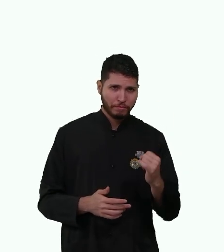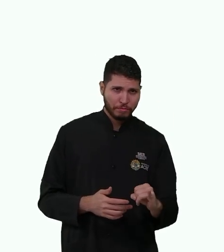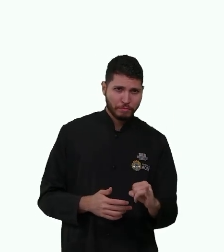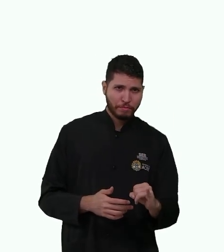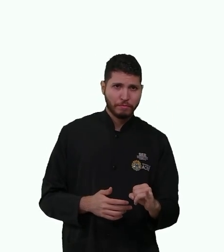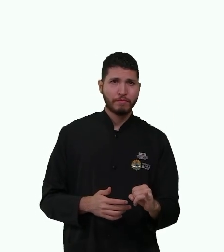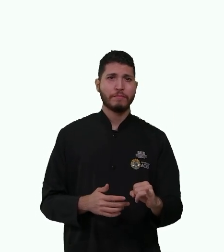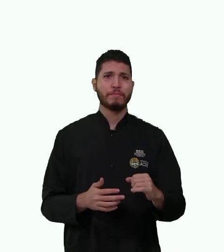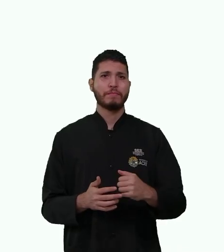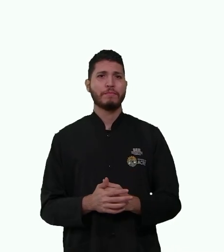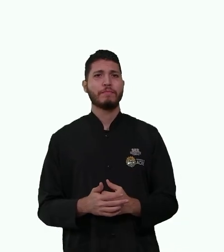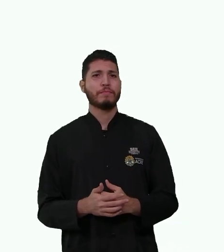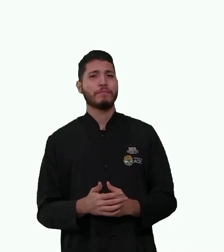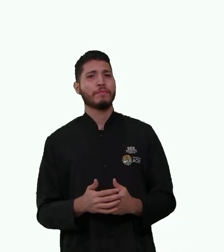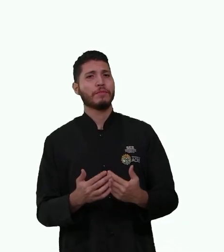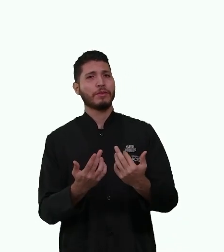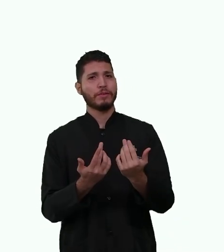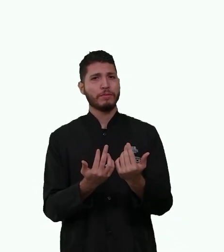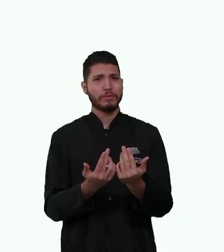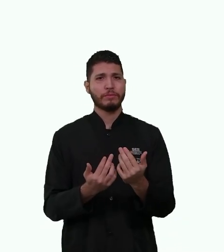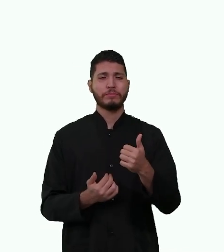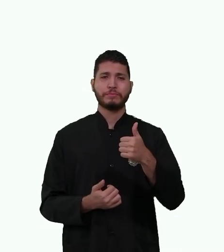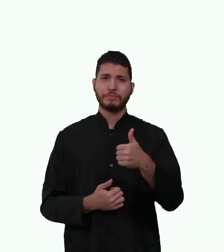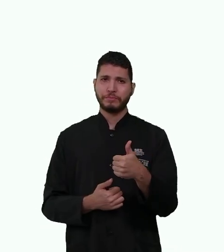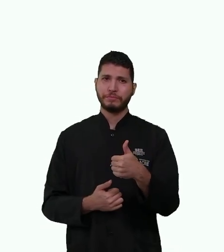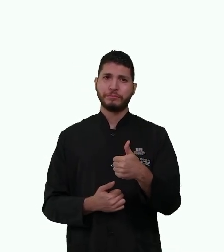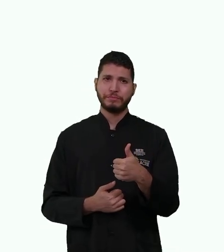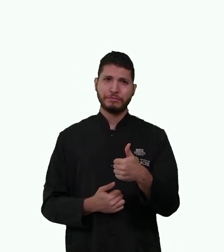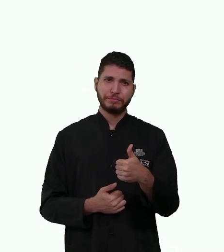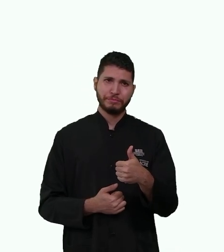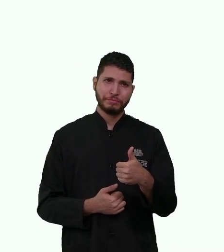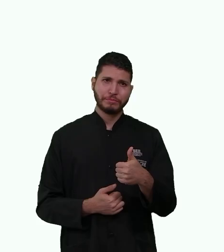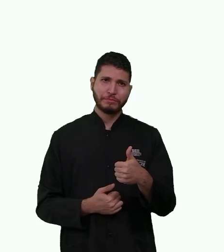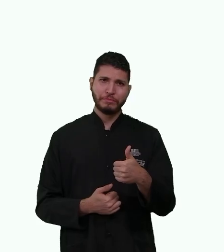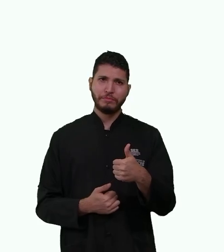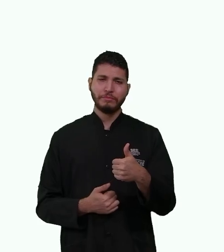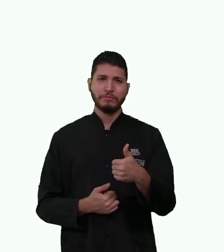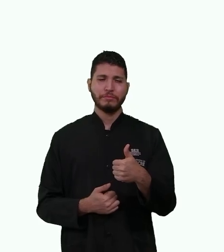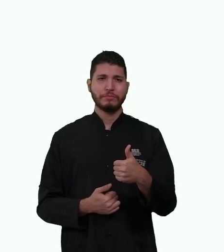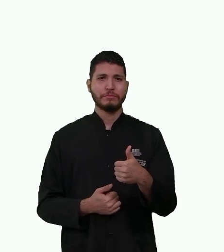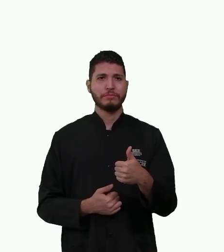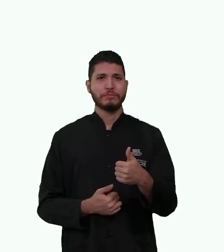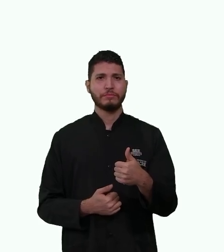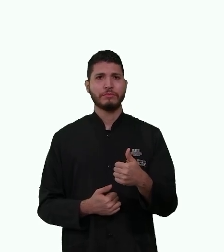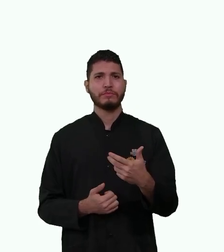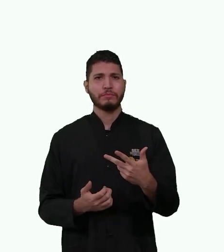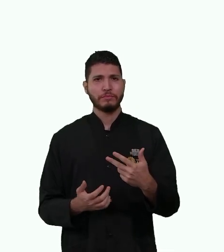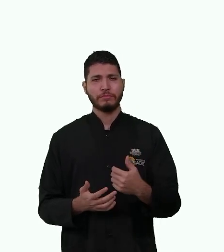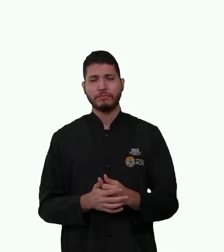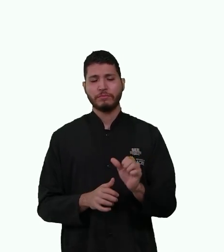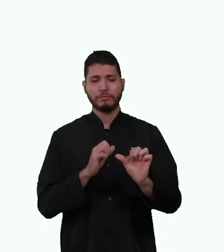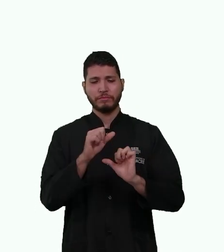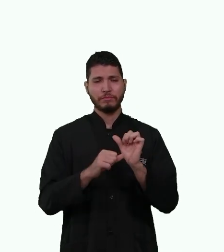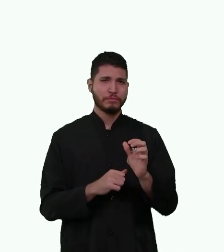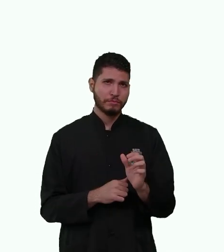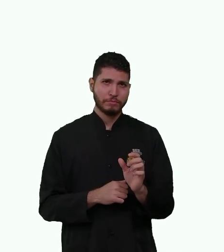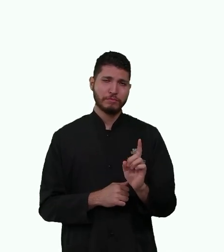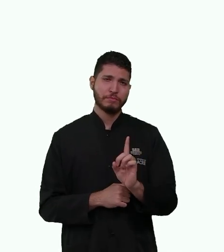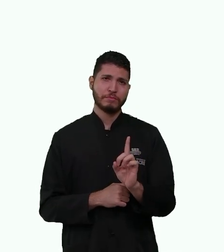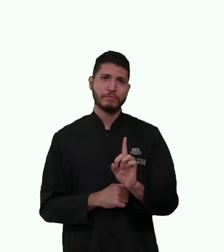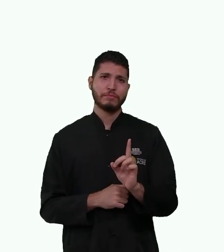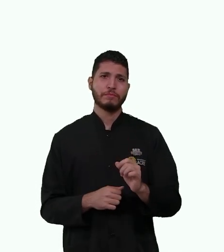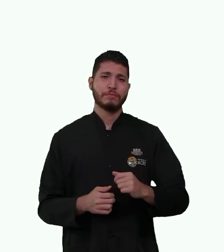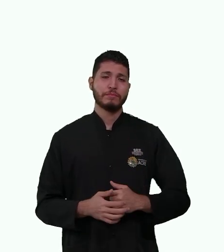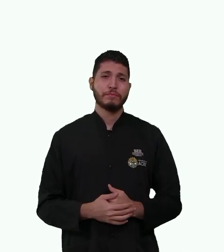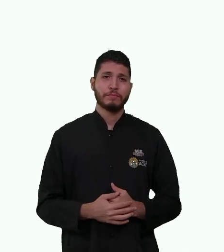de multiplicação for igual a 1, significa que eu não estou tendo nem acréscimo e nem decréscimo. Permanece inalterado, tá?